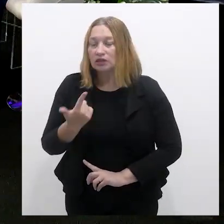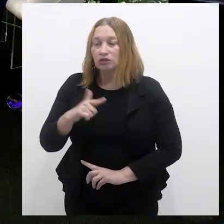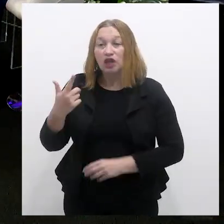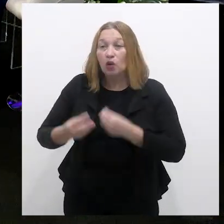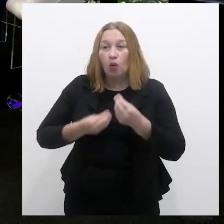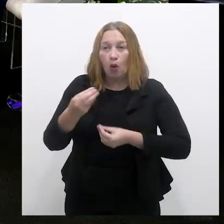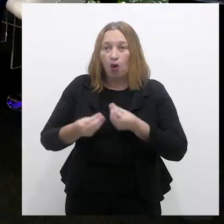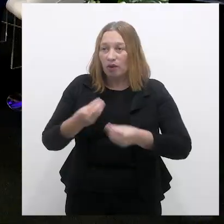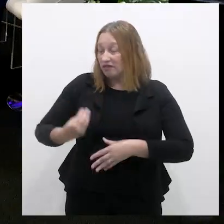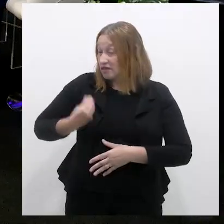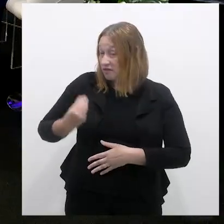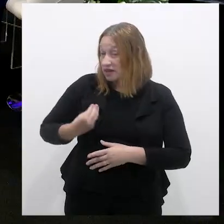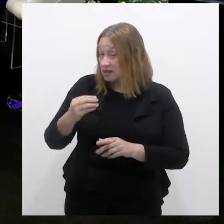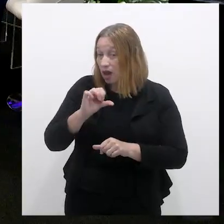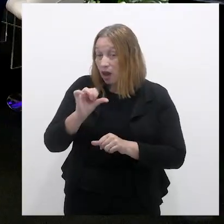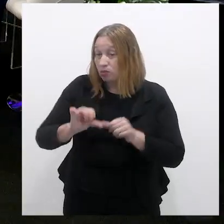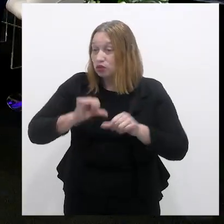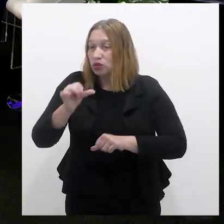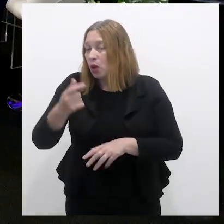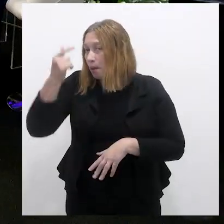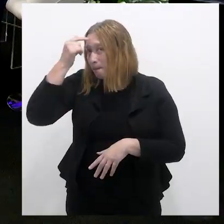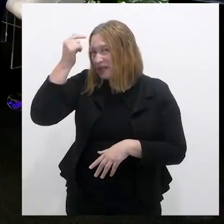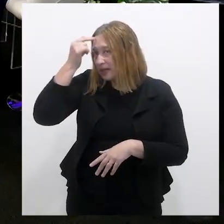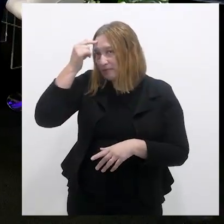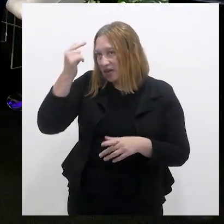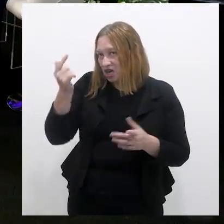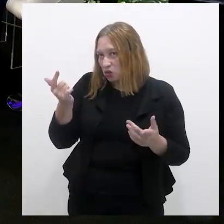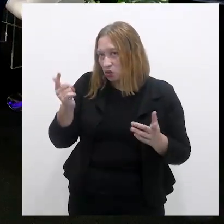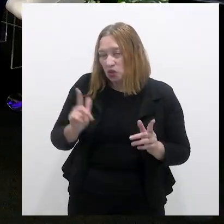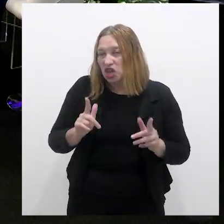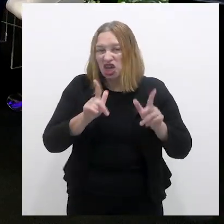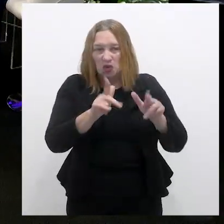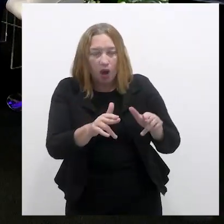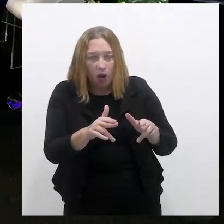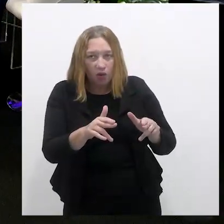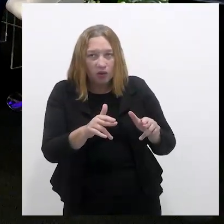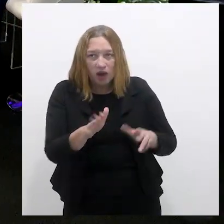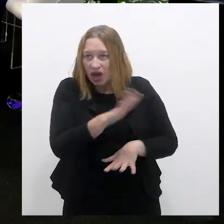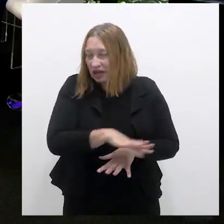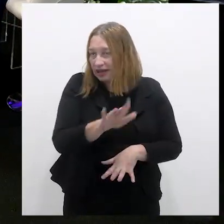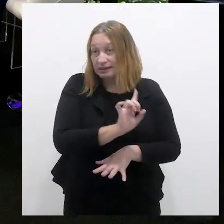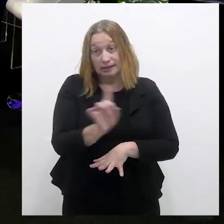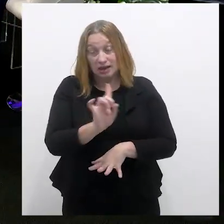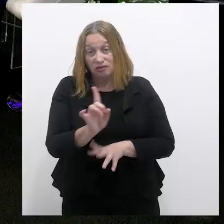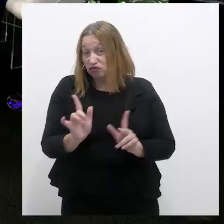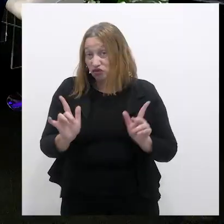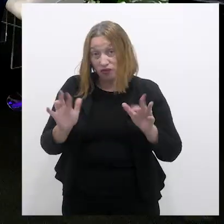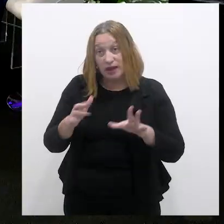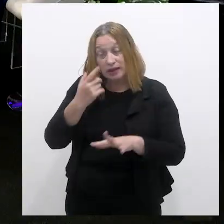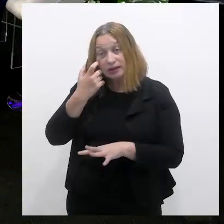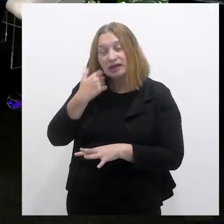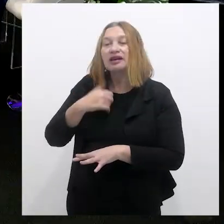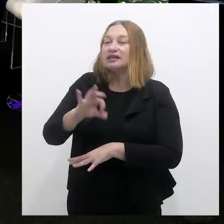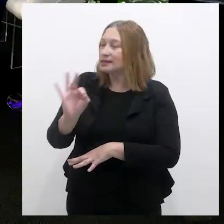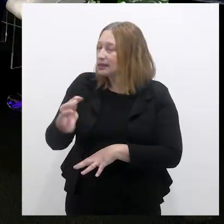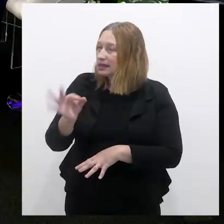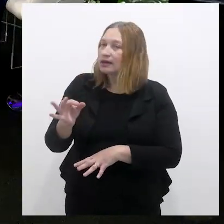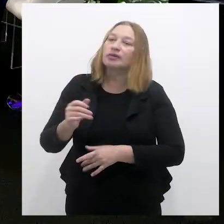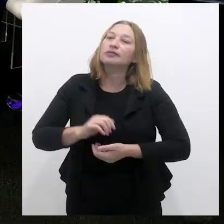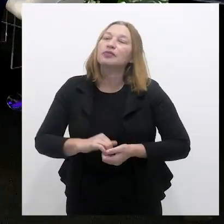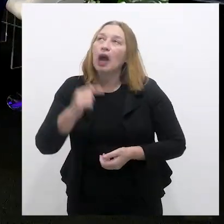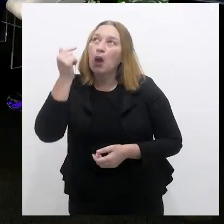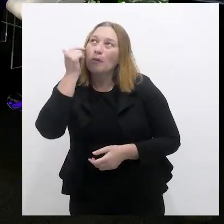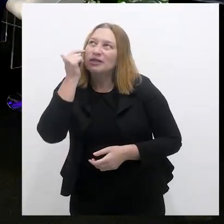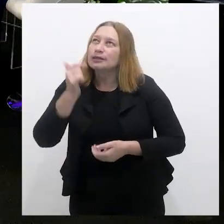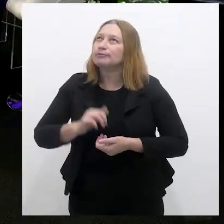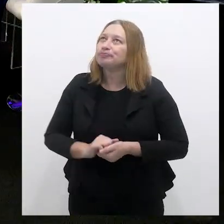porque nossa vivência muda, gente. E nem o pensamento, né? Você não pensa mais como uma criança. Exatamente. Agora você pensa como um adulto, né? Então... E